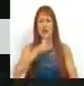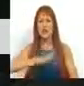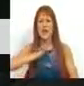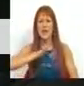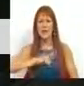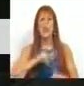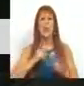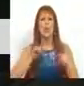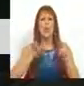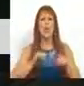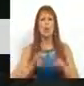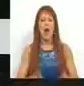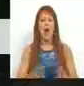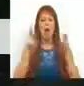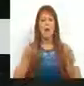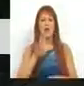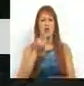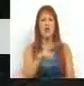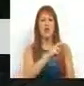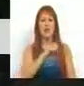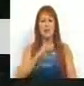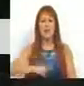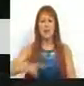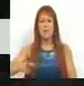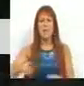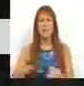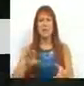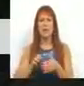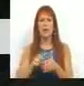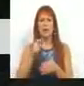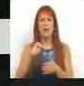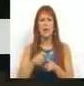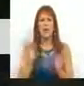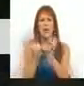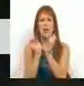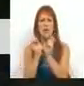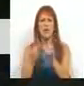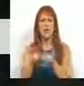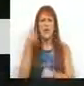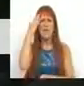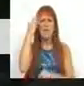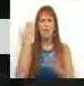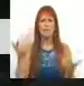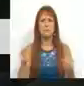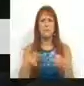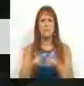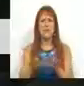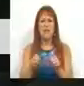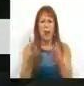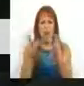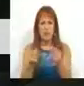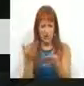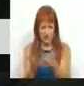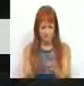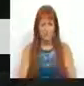explicação para este aumento de 1.300 milhões de euros nas contribuições da Segurança Social que está previsto em termos